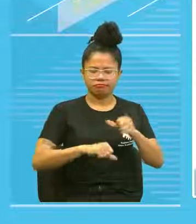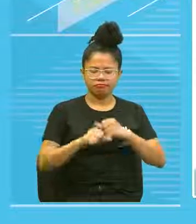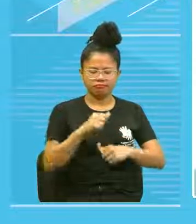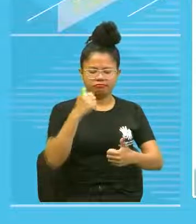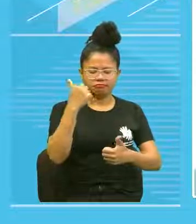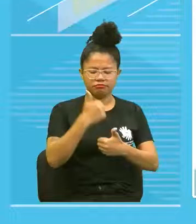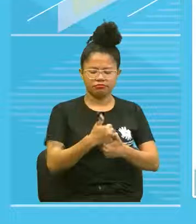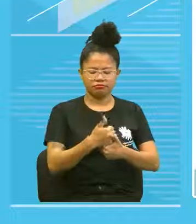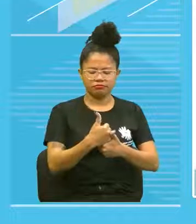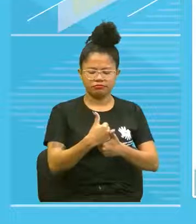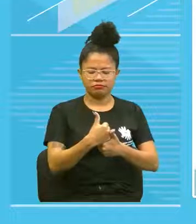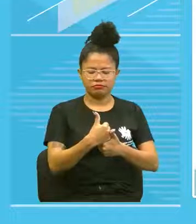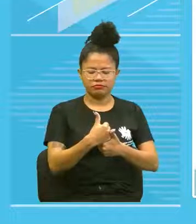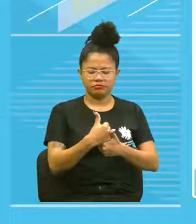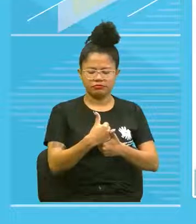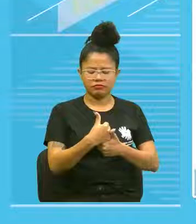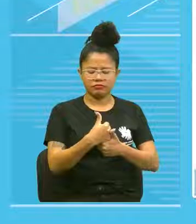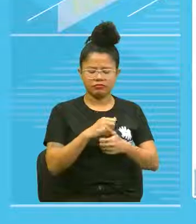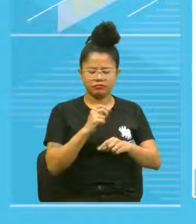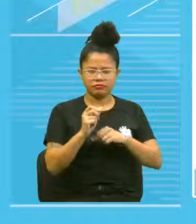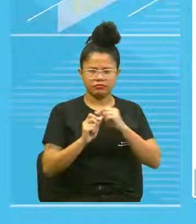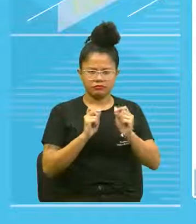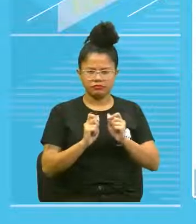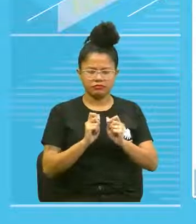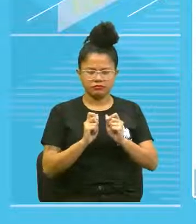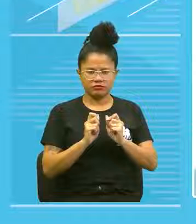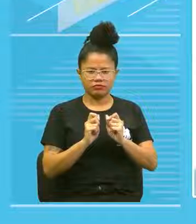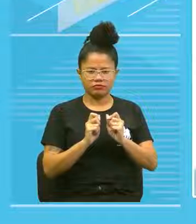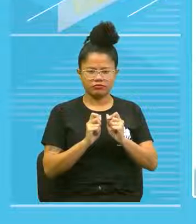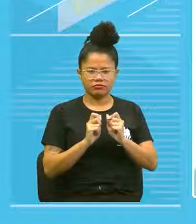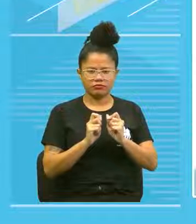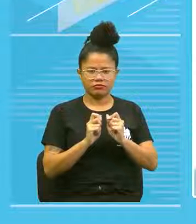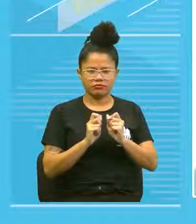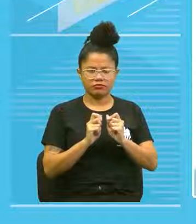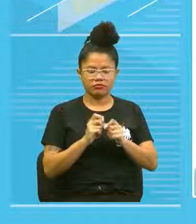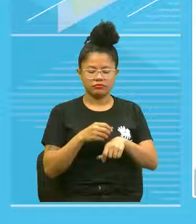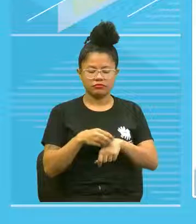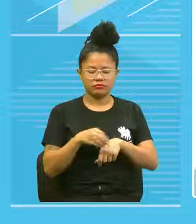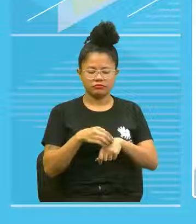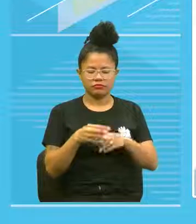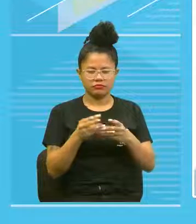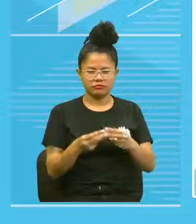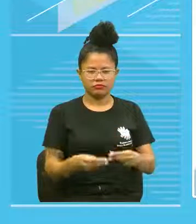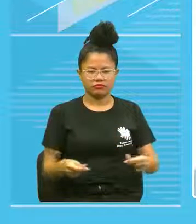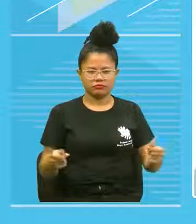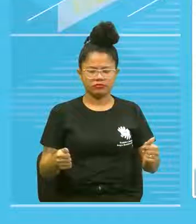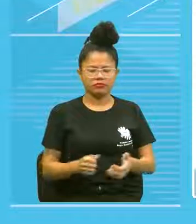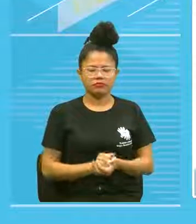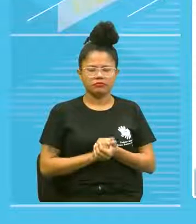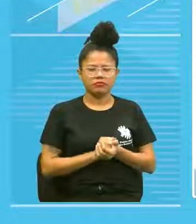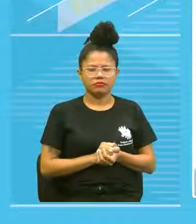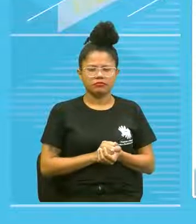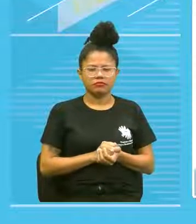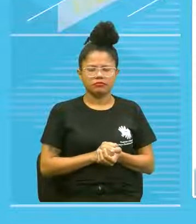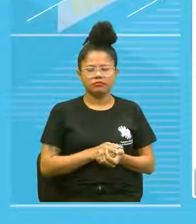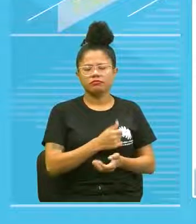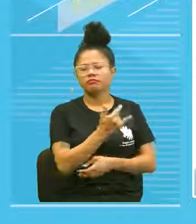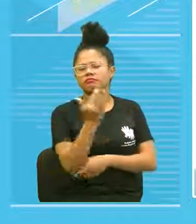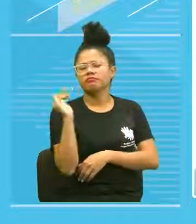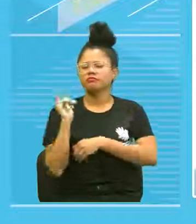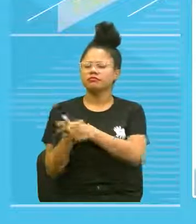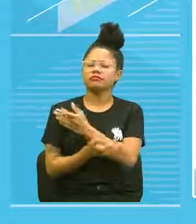substituição dos fósseis e o meio ambiente nós iríamos chegar